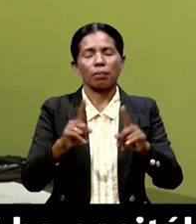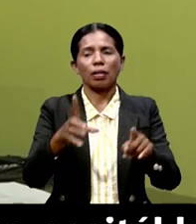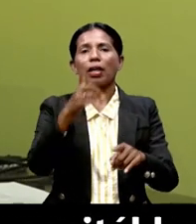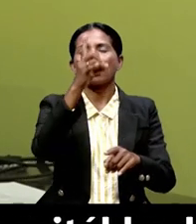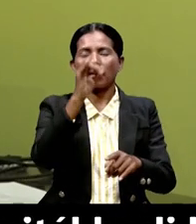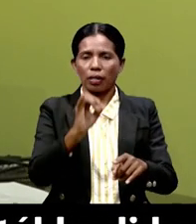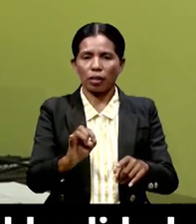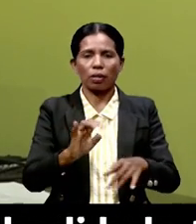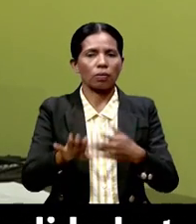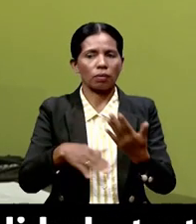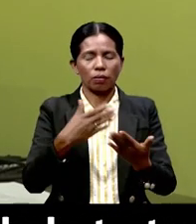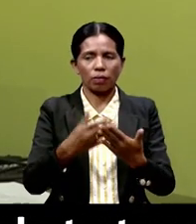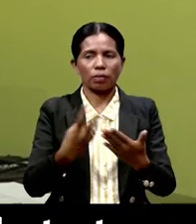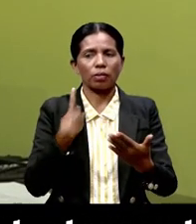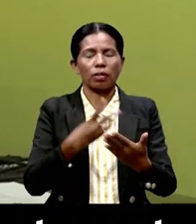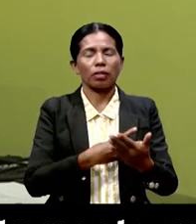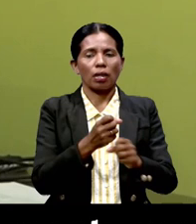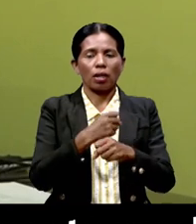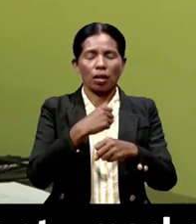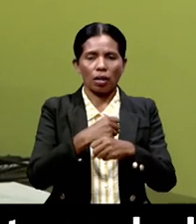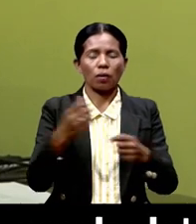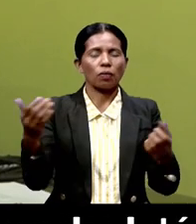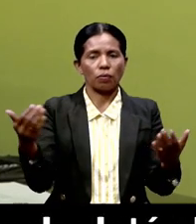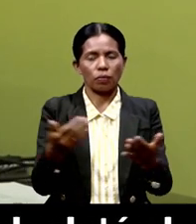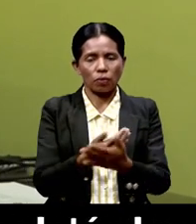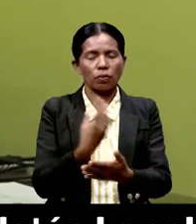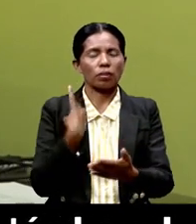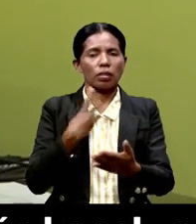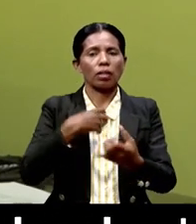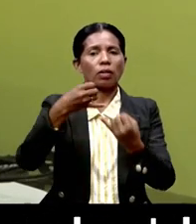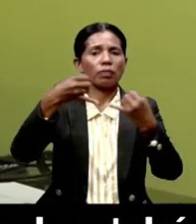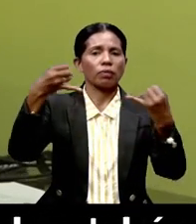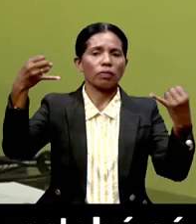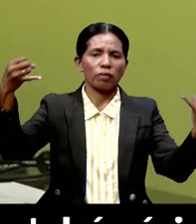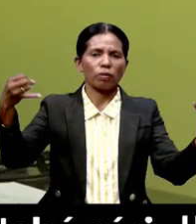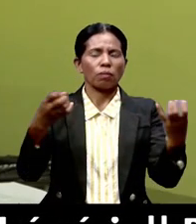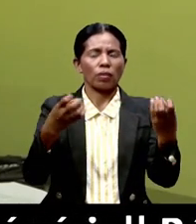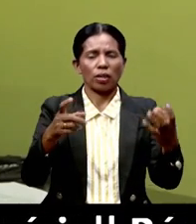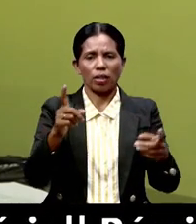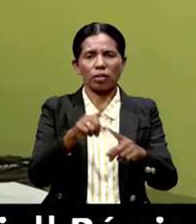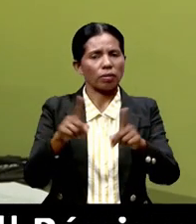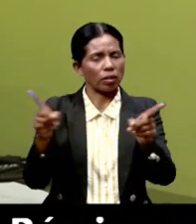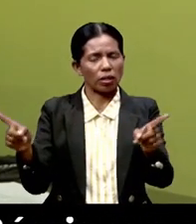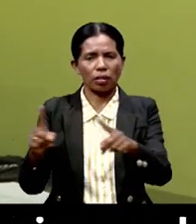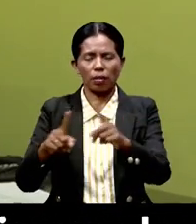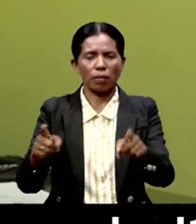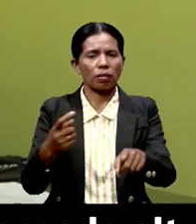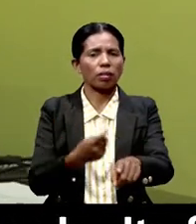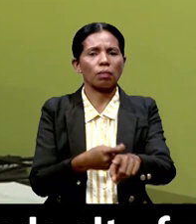laran en general ita tu moderniza y tenia linea ser ni hotu ta mai agora fiu balu la nesan balu tempo na